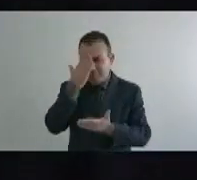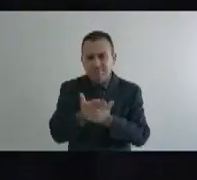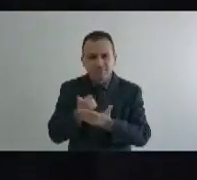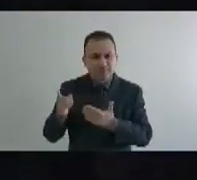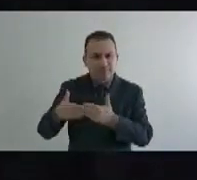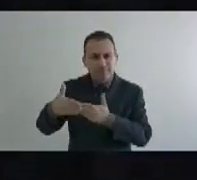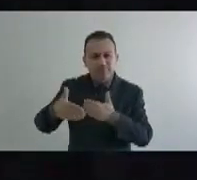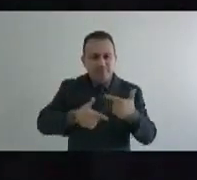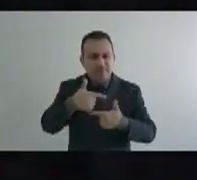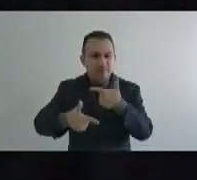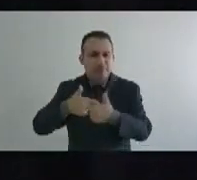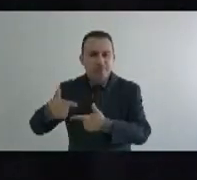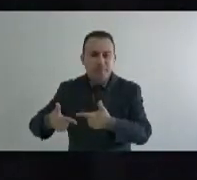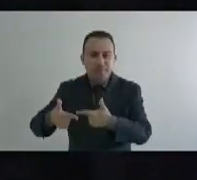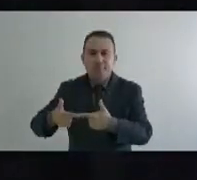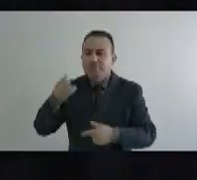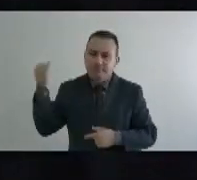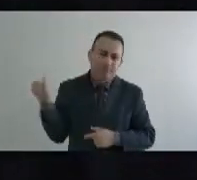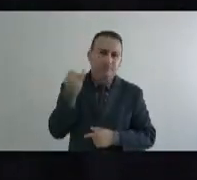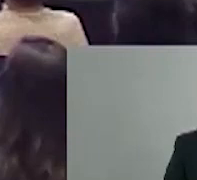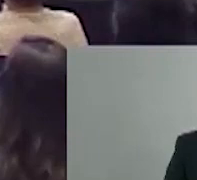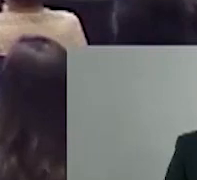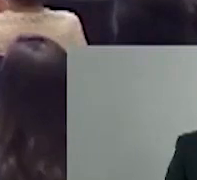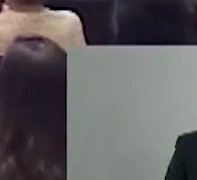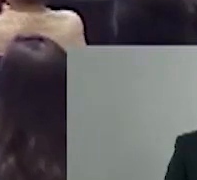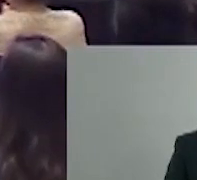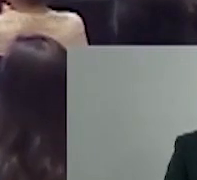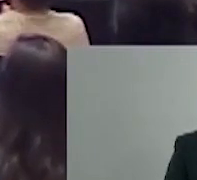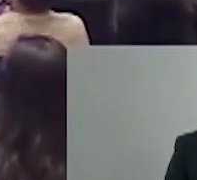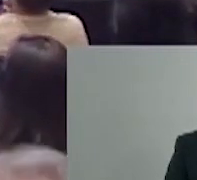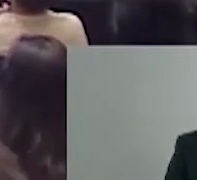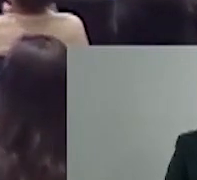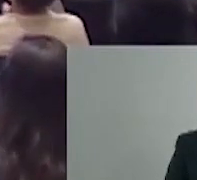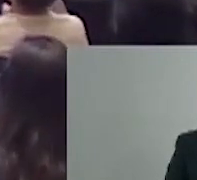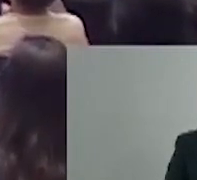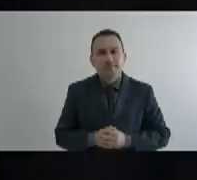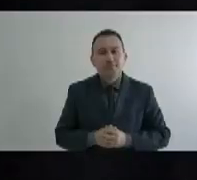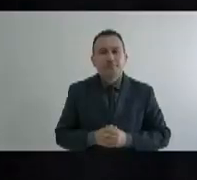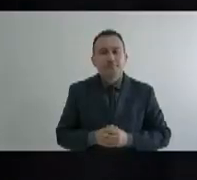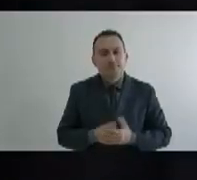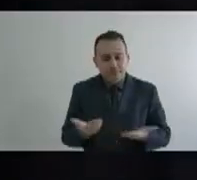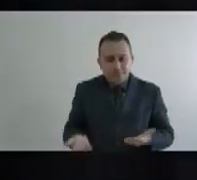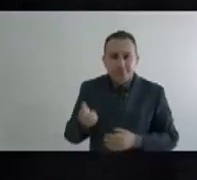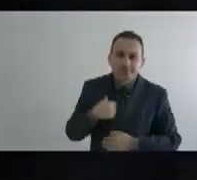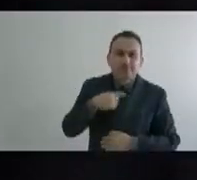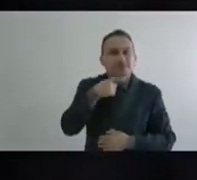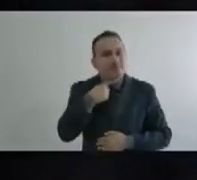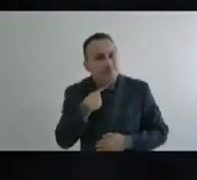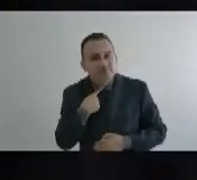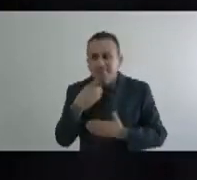trabalho muito importante para o nosso Tribunal de Contas, que ainda não foi feito. Quero desejar sucesso